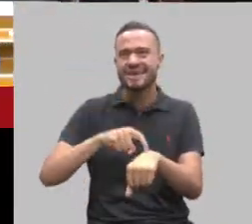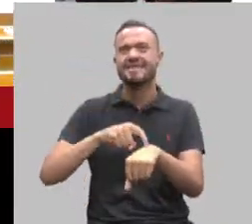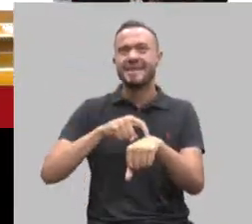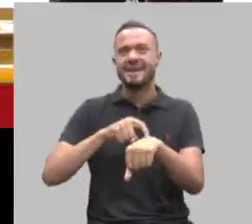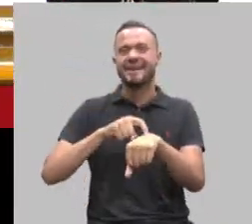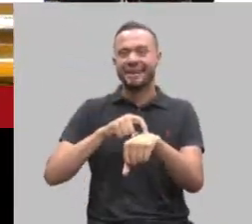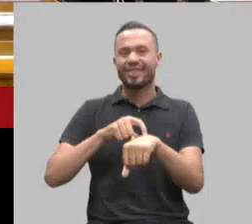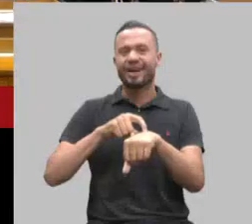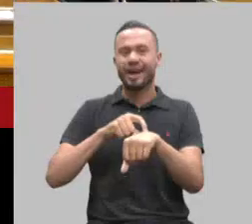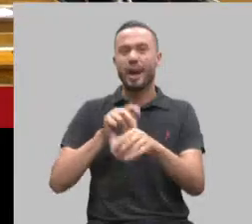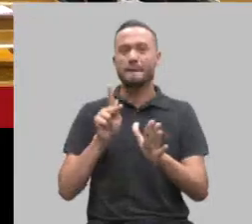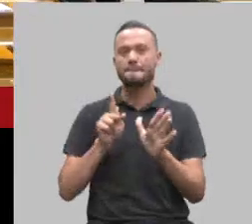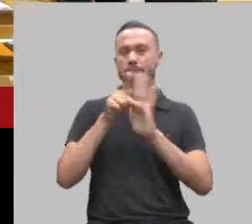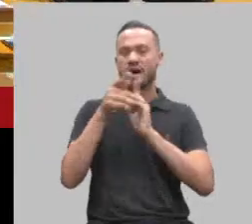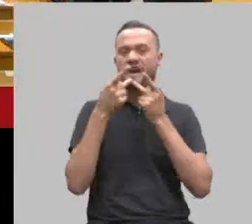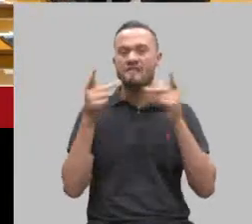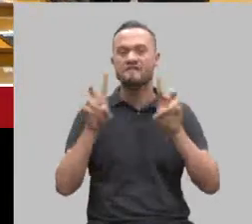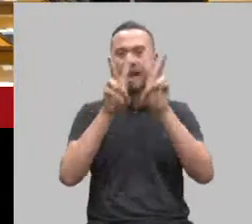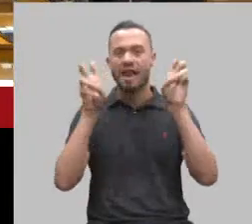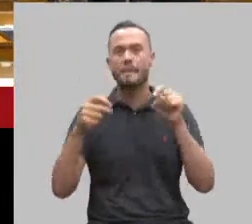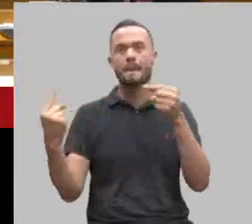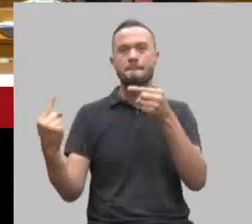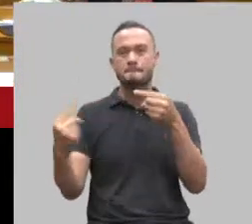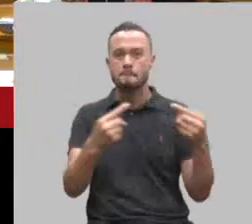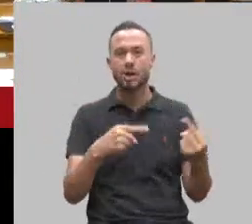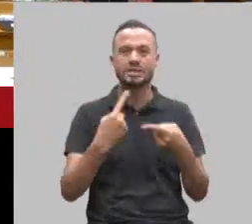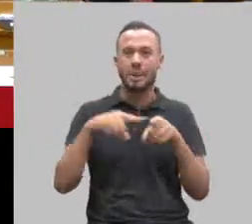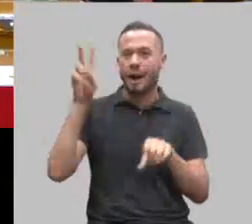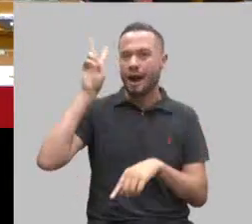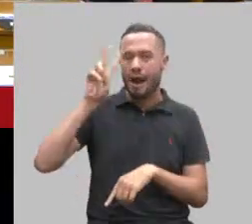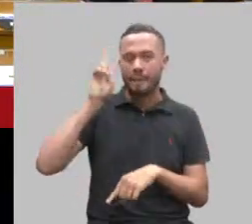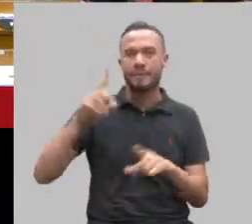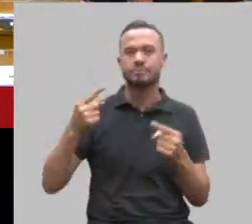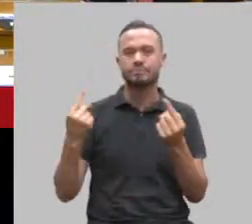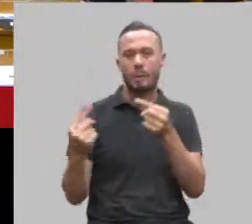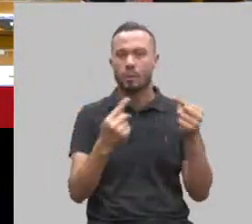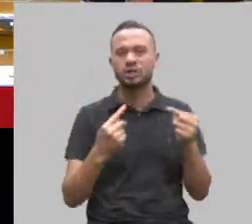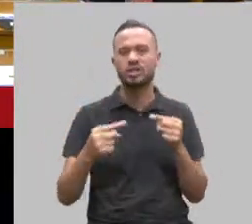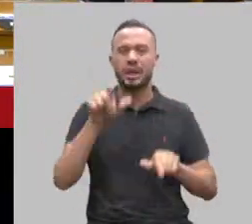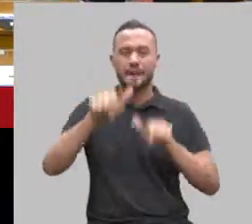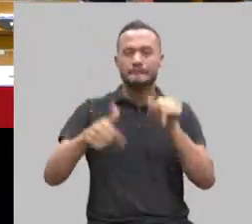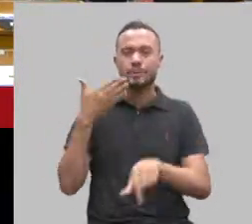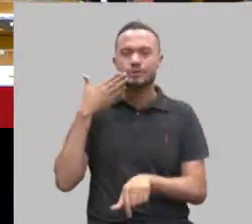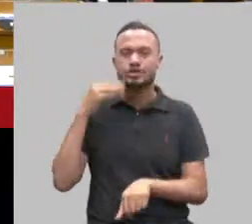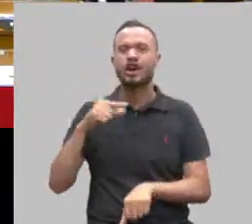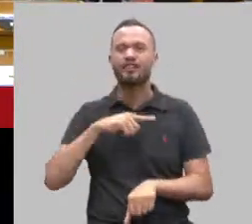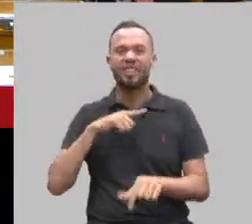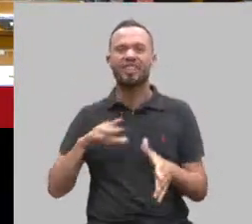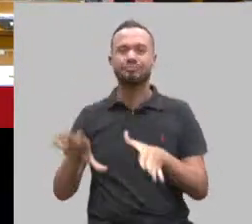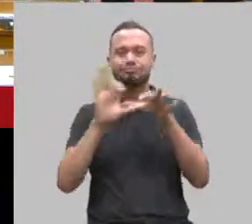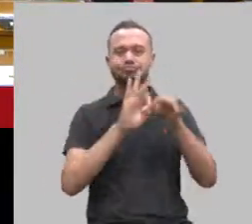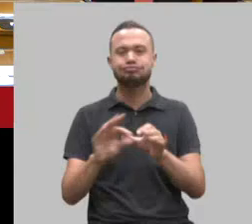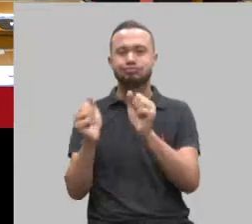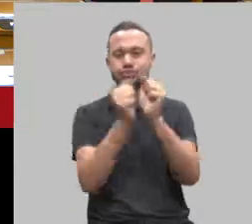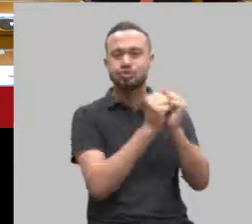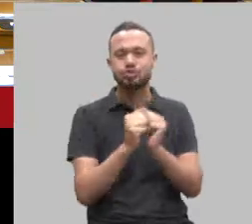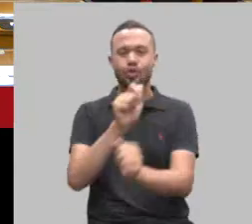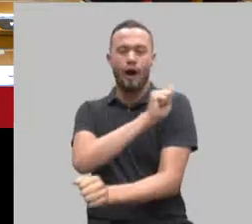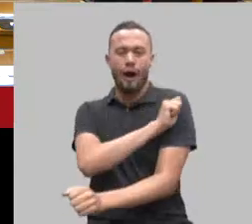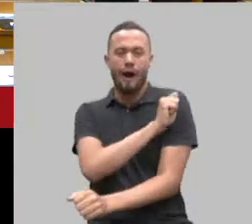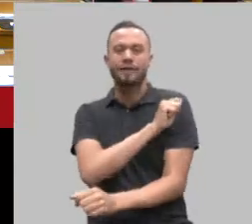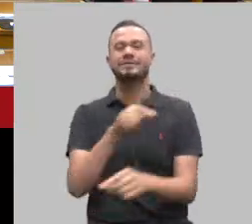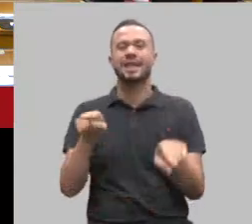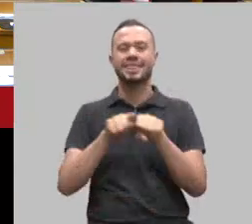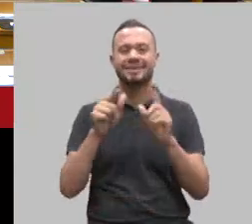que fala sobre política mas Lembrando que é um projeto sobre jovens então tem essa interação entre os estudantes tem essa